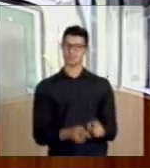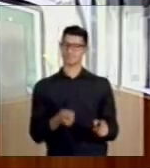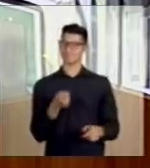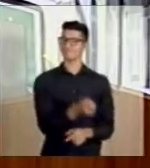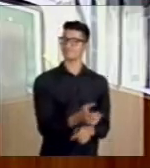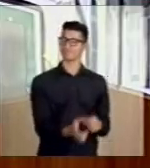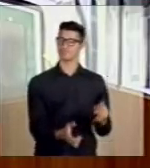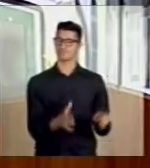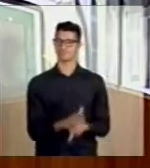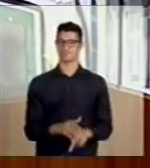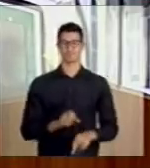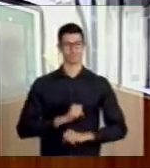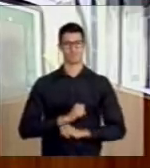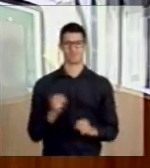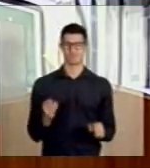imposições